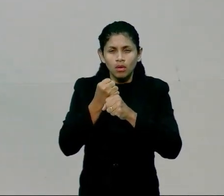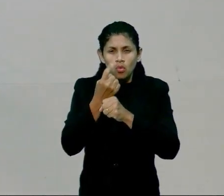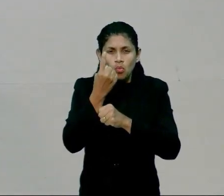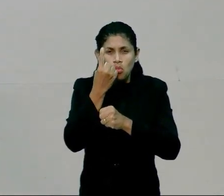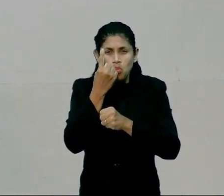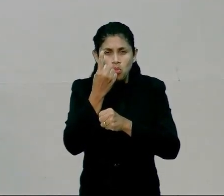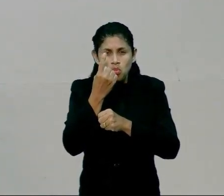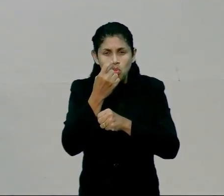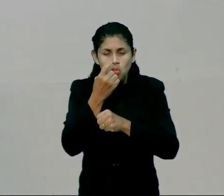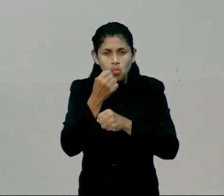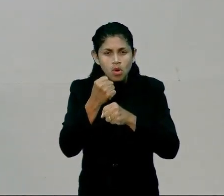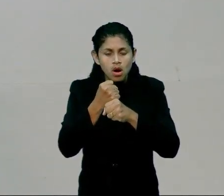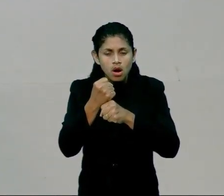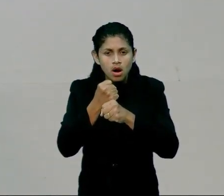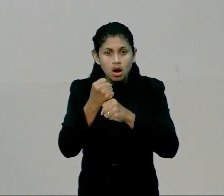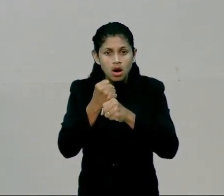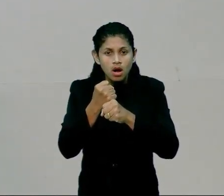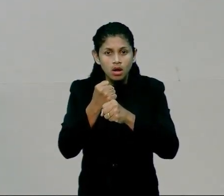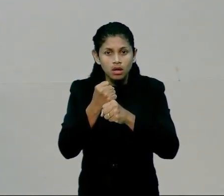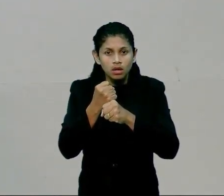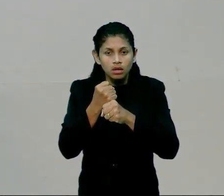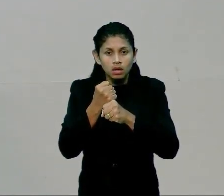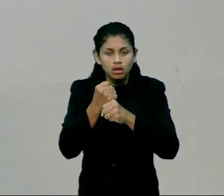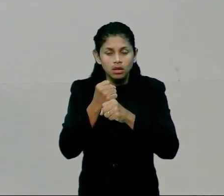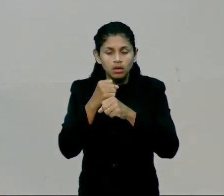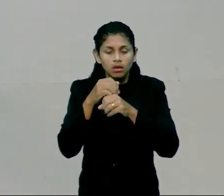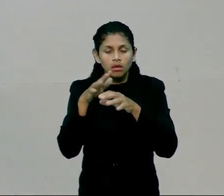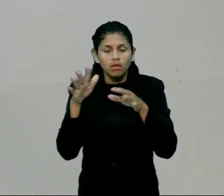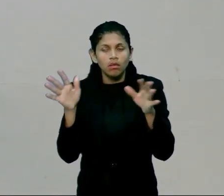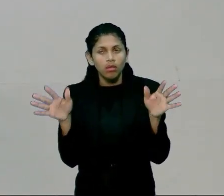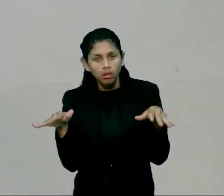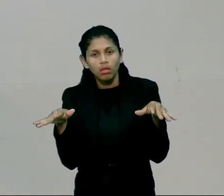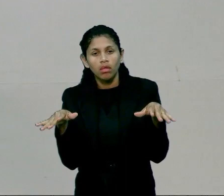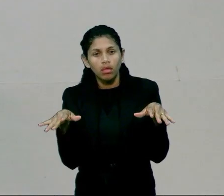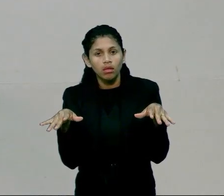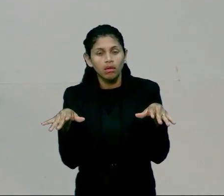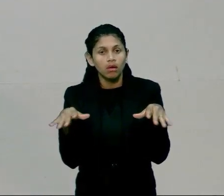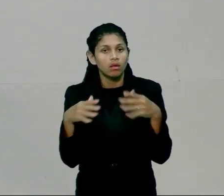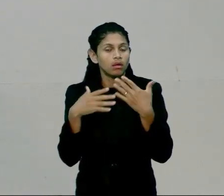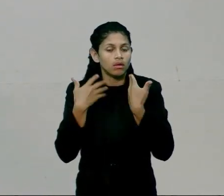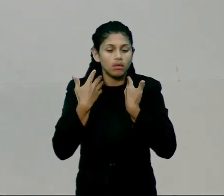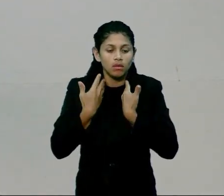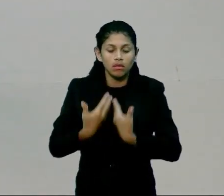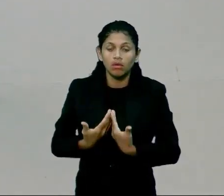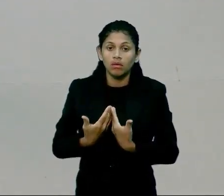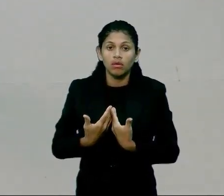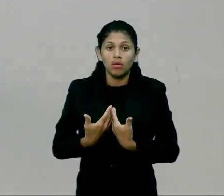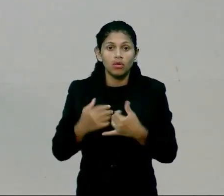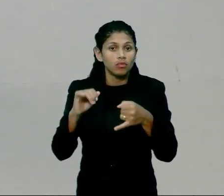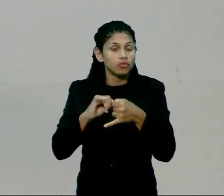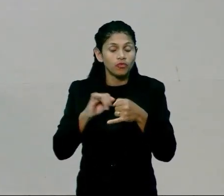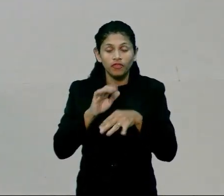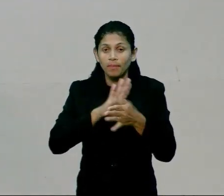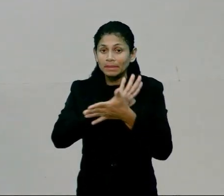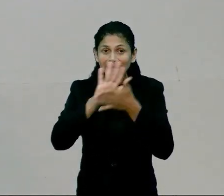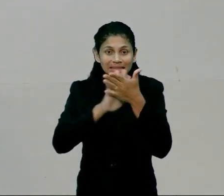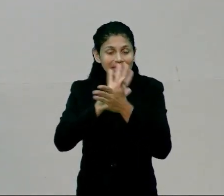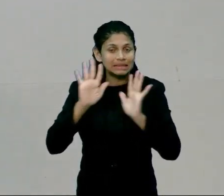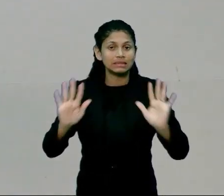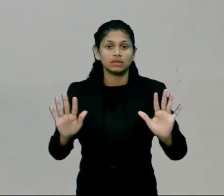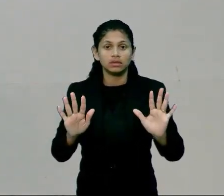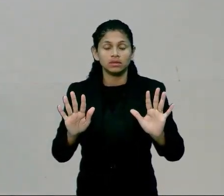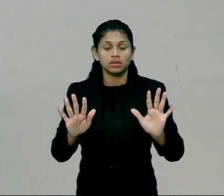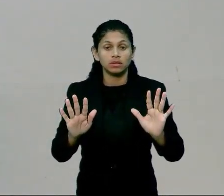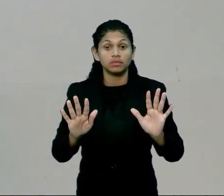fiz mais nada. Resultado, vou ficar sedentário e a estrutura, os ganhos que eu obtive, eu vou perder. Princípio do